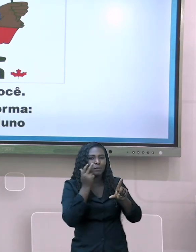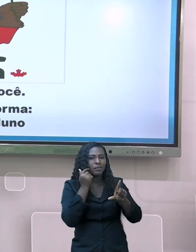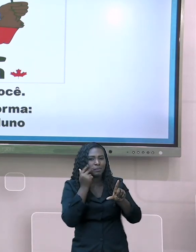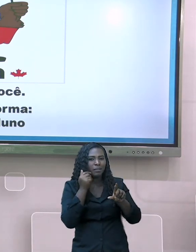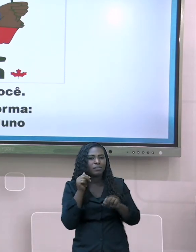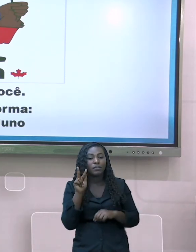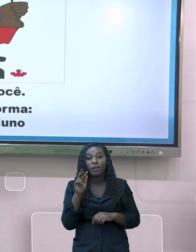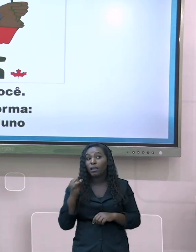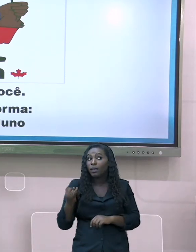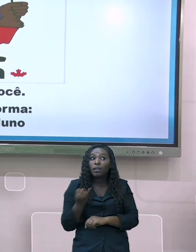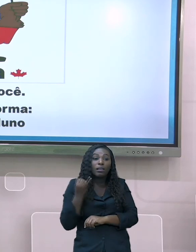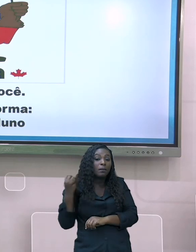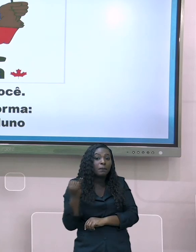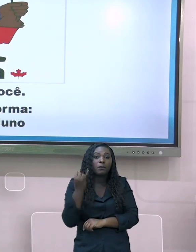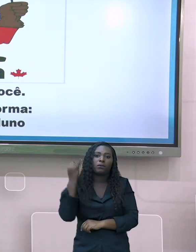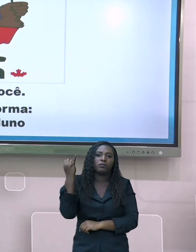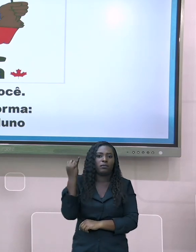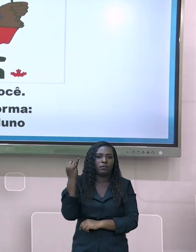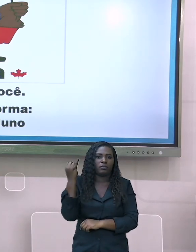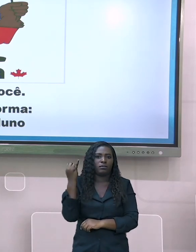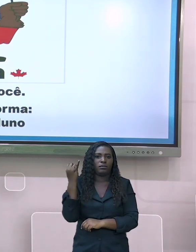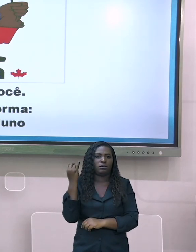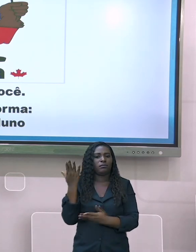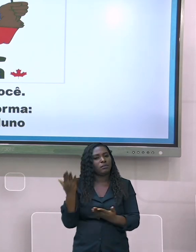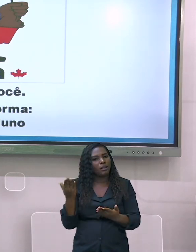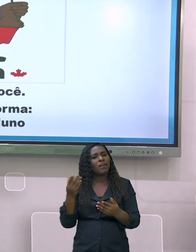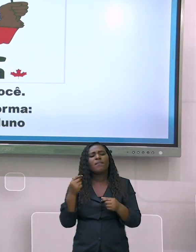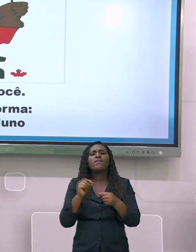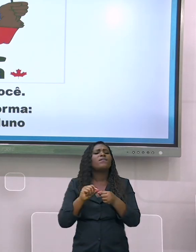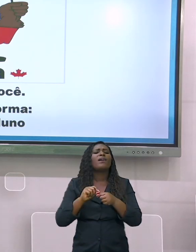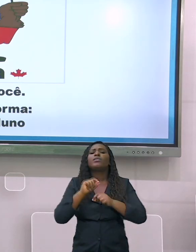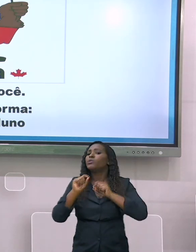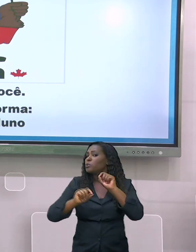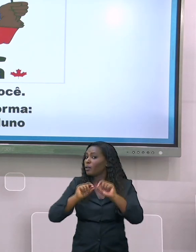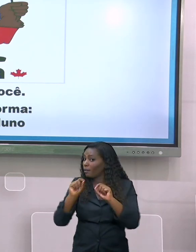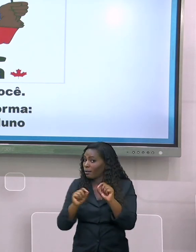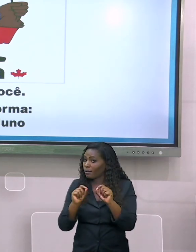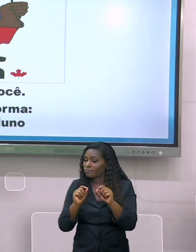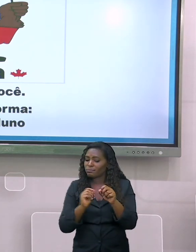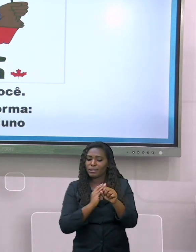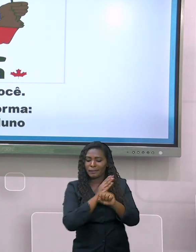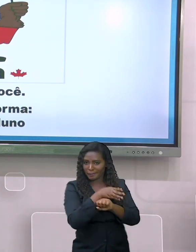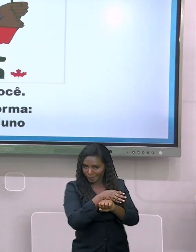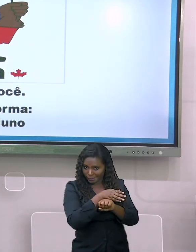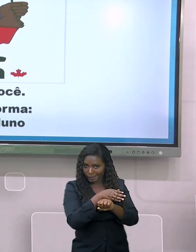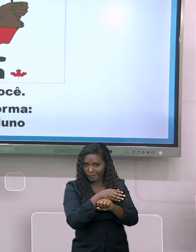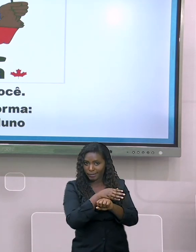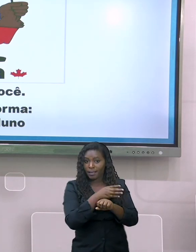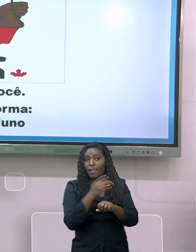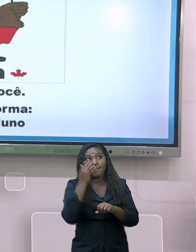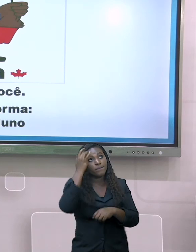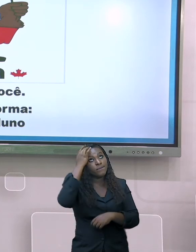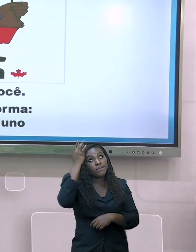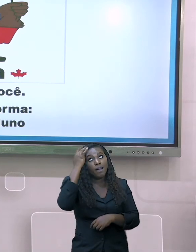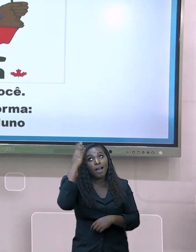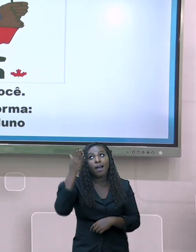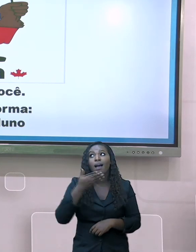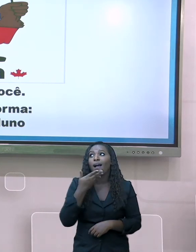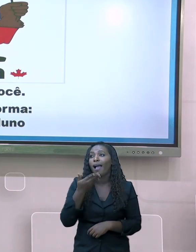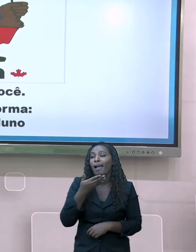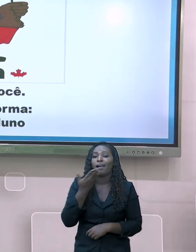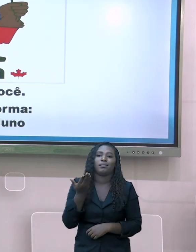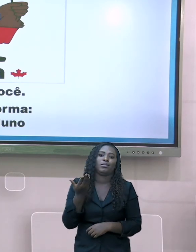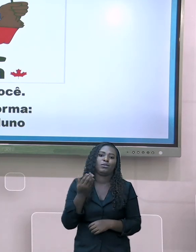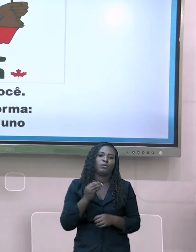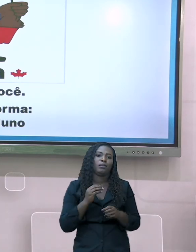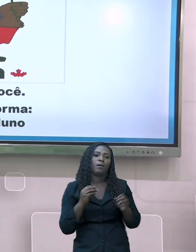É muito importante. Para acessar a nossa plataforma SMED-GV é muito fácil. Basta